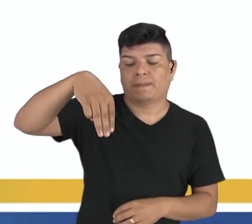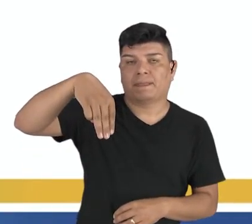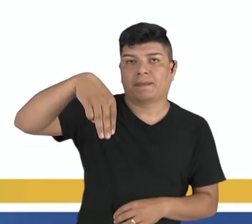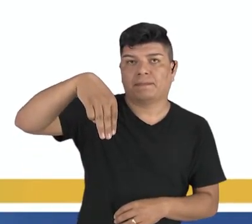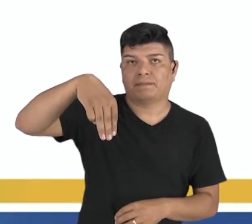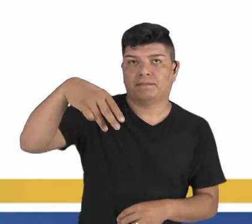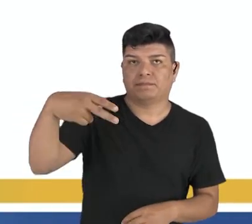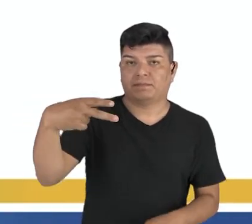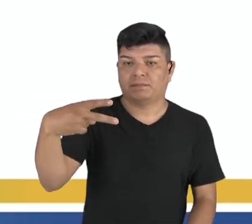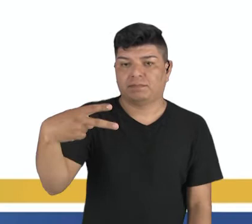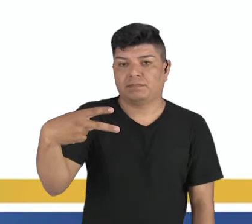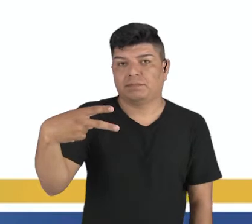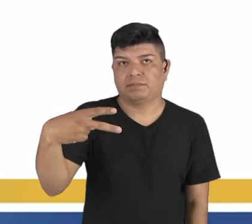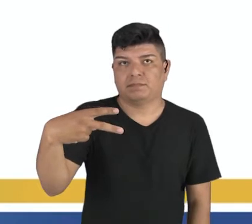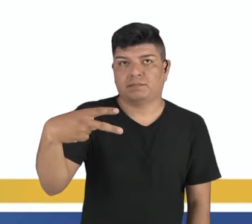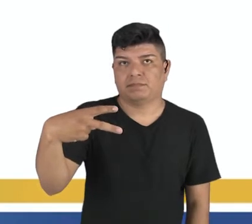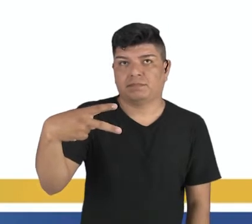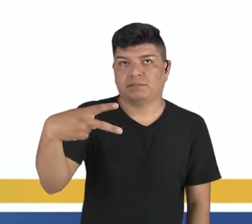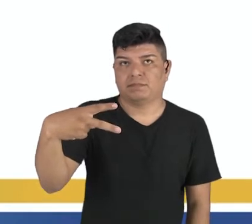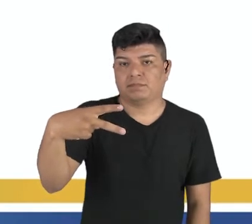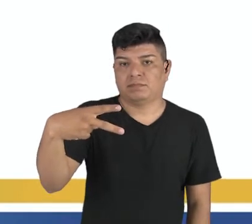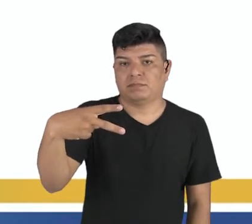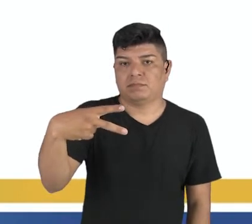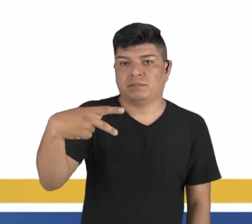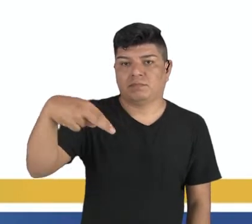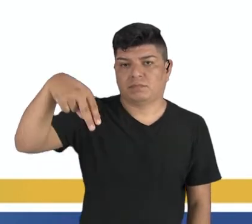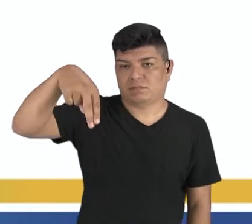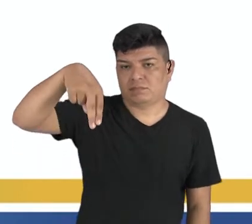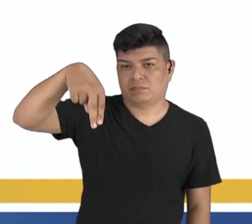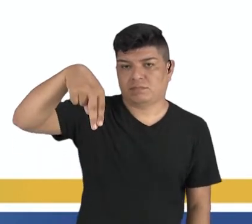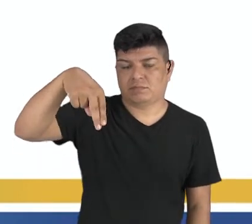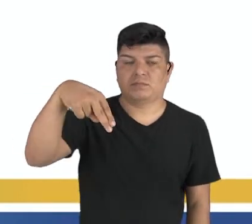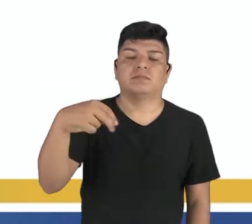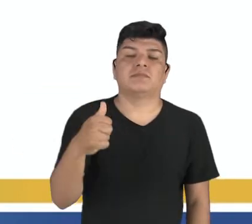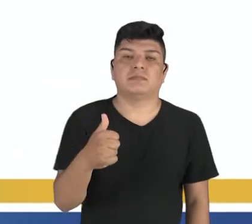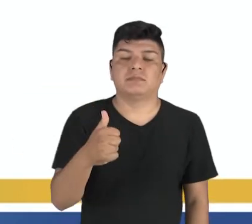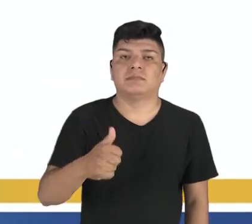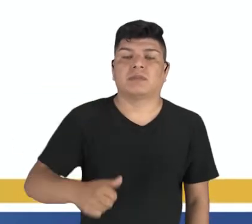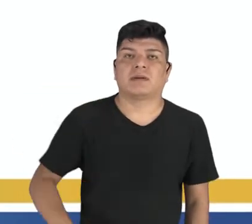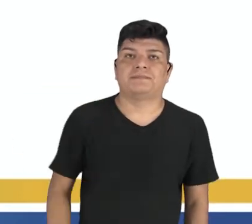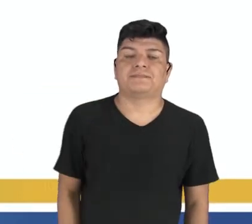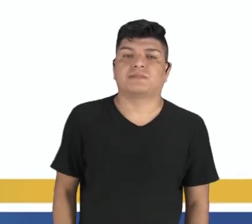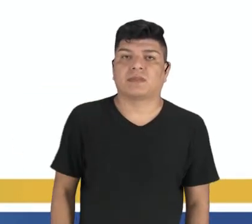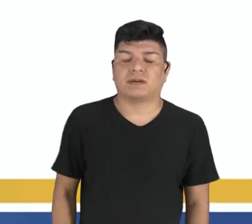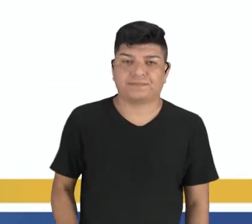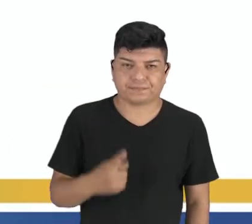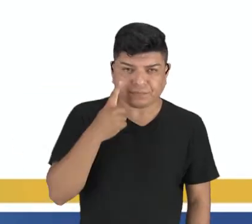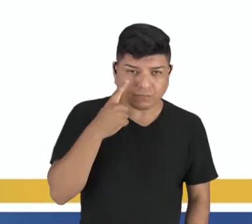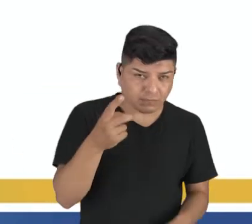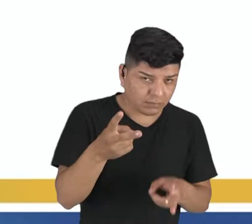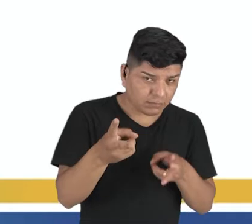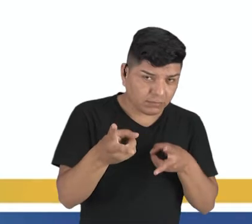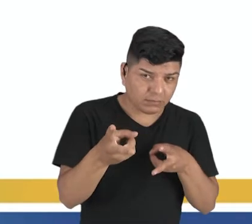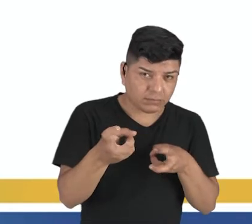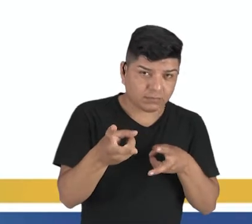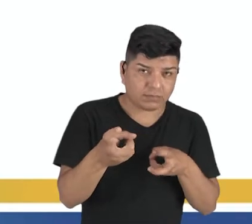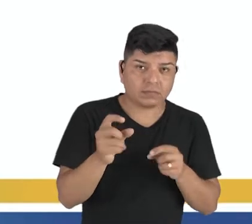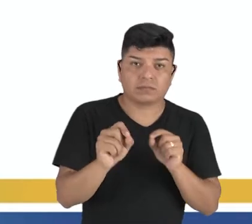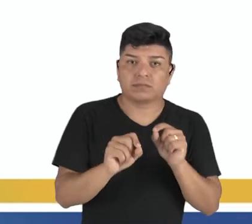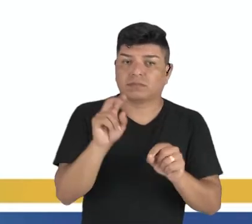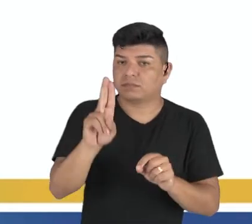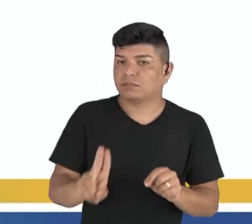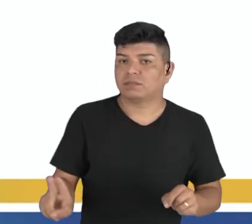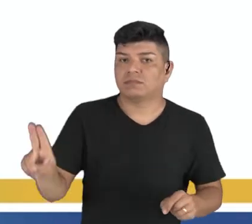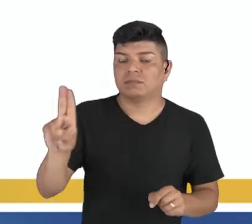verbal, nós temos aí m maior que n, certo? Vocês percebem nessas situações que